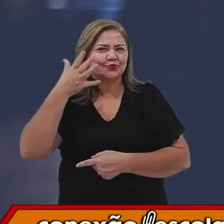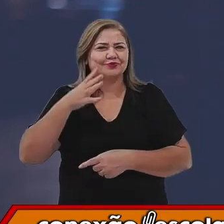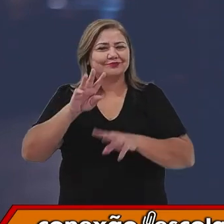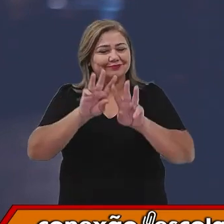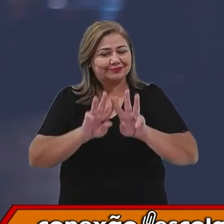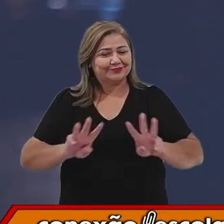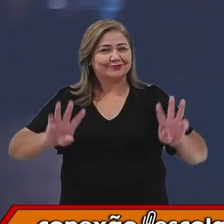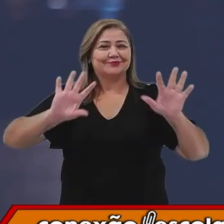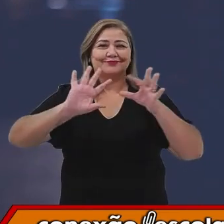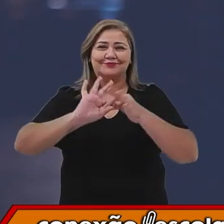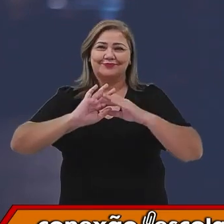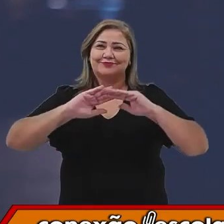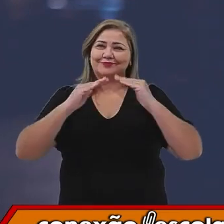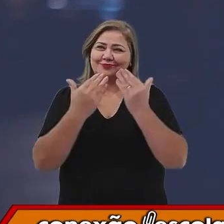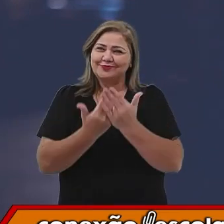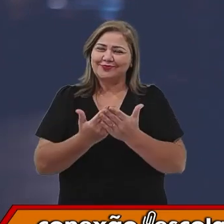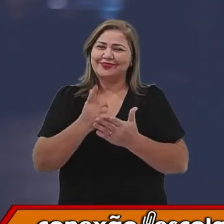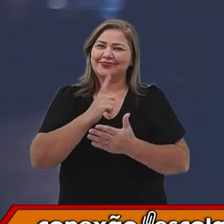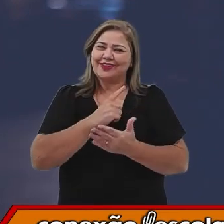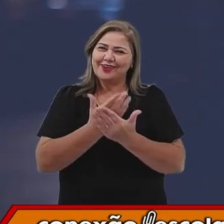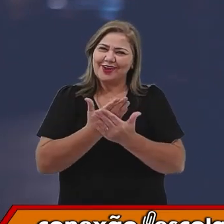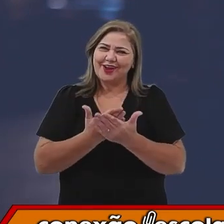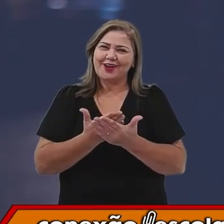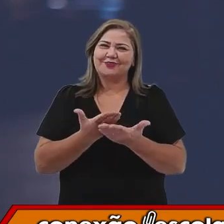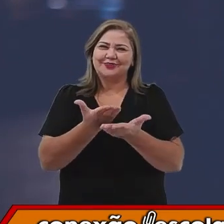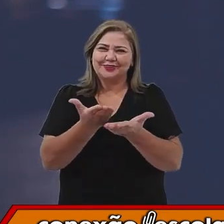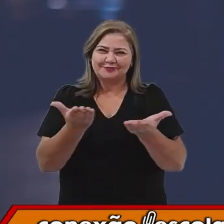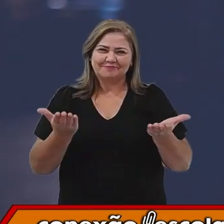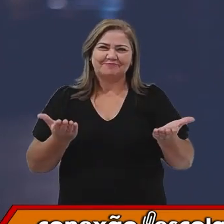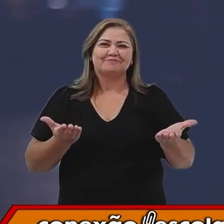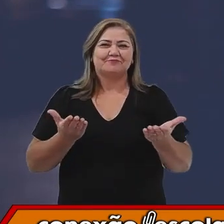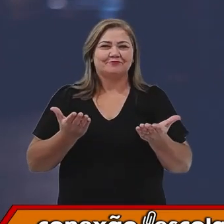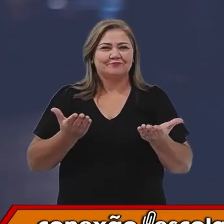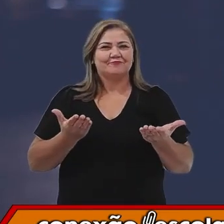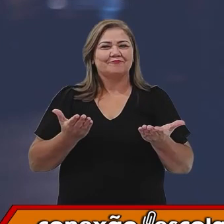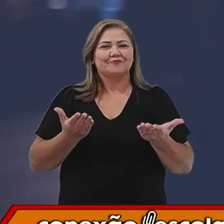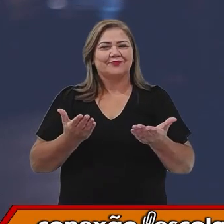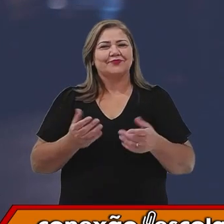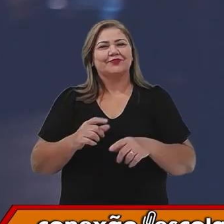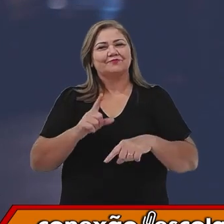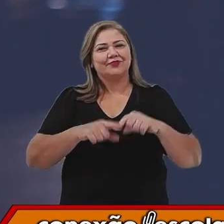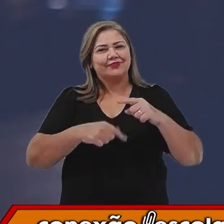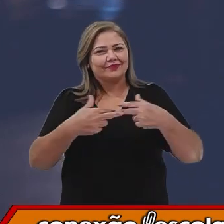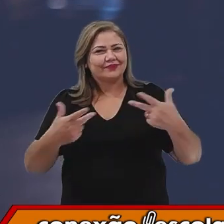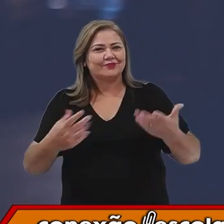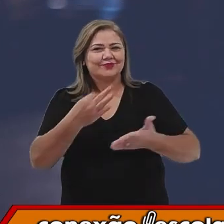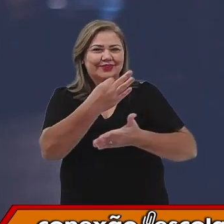o portal Conexão Escola, essa aula está disponível lá, assim como o material textual.